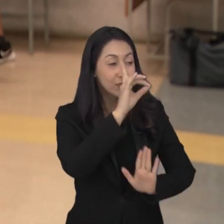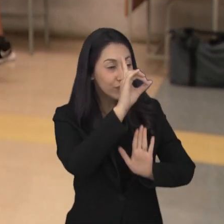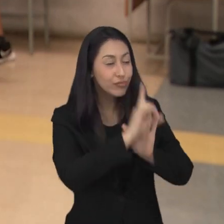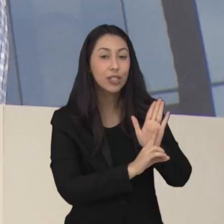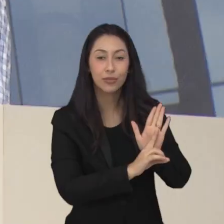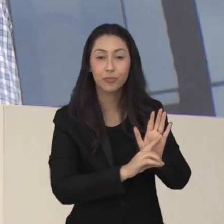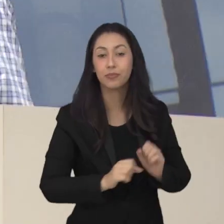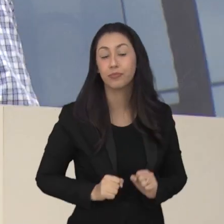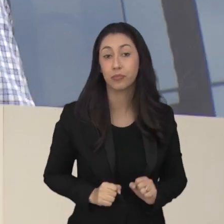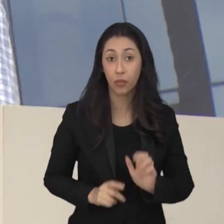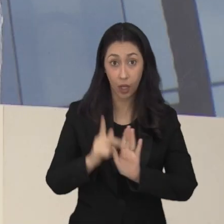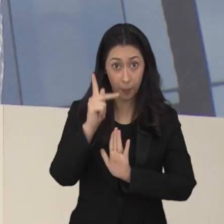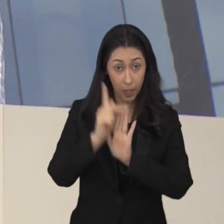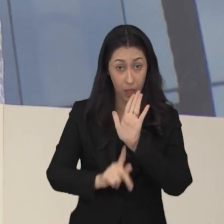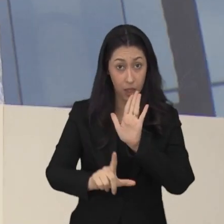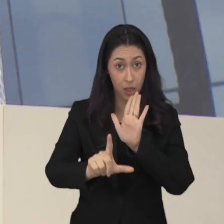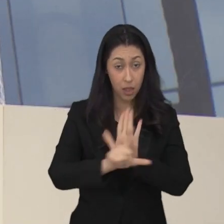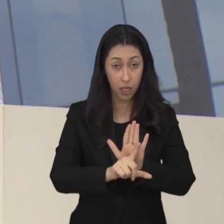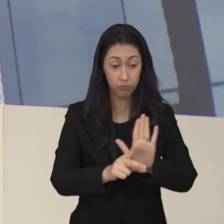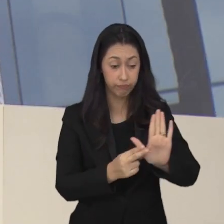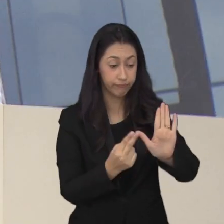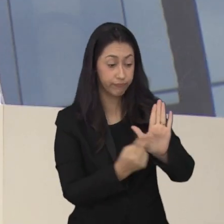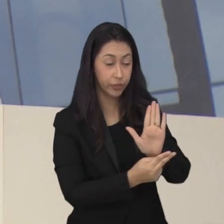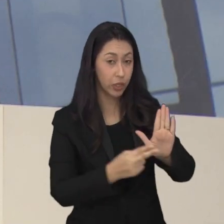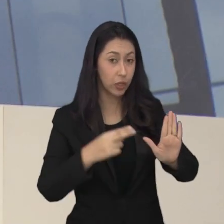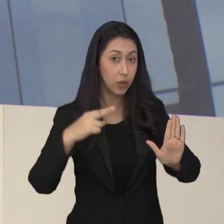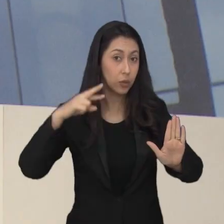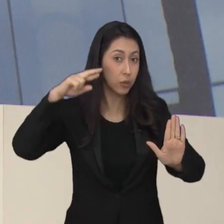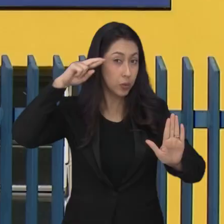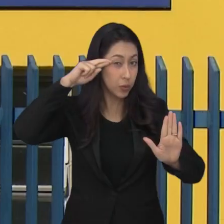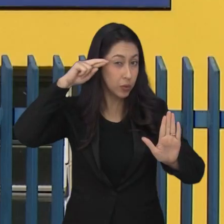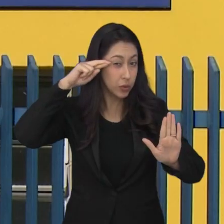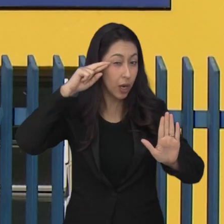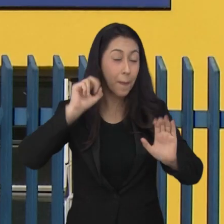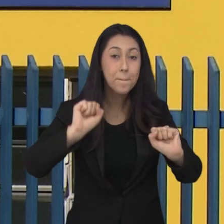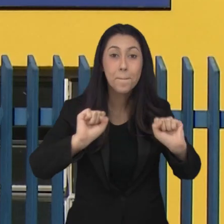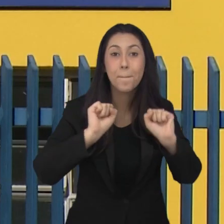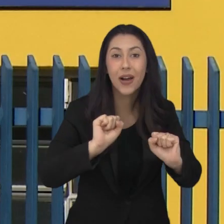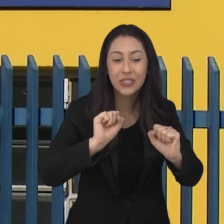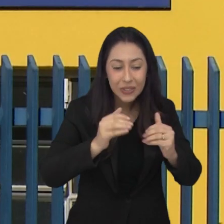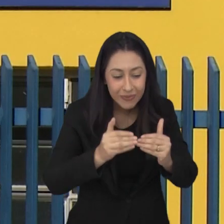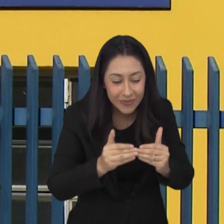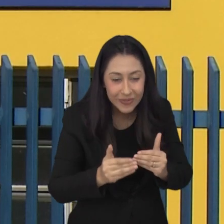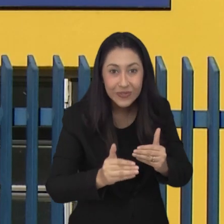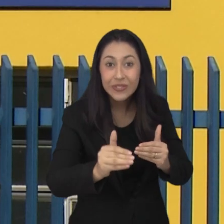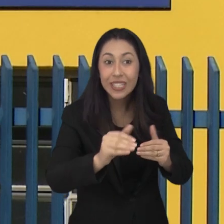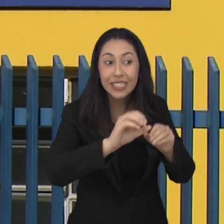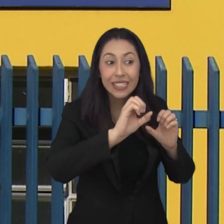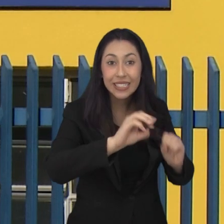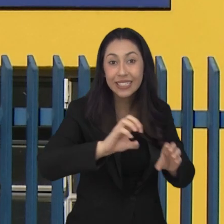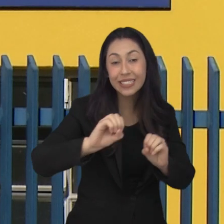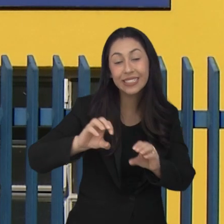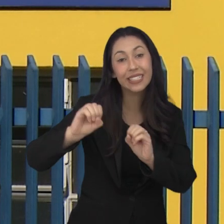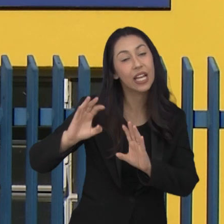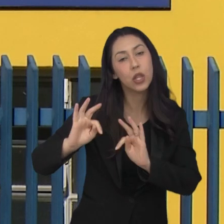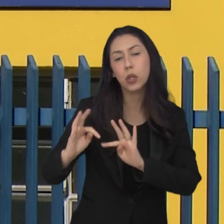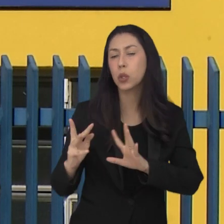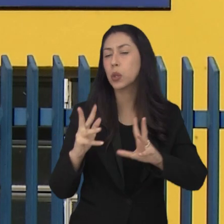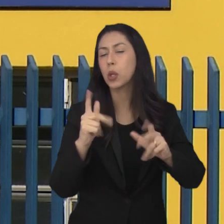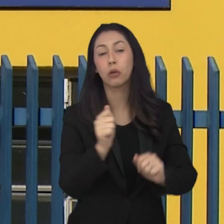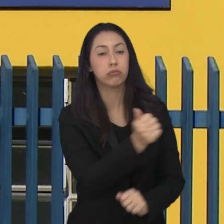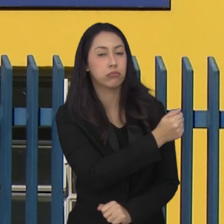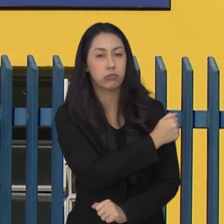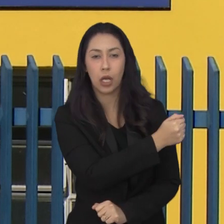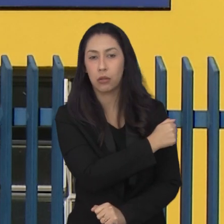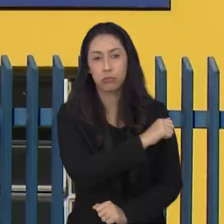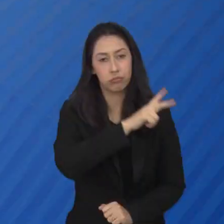direitos existem. Um projeto de lei de autoria do vereador Rogério da Cazem pode, em breve, levar esse conhecimento para todos os